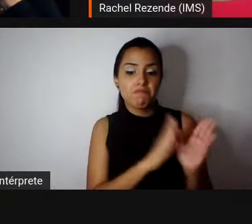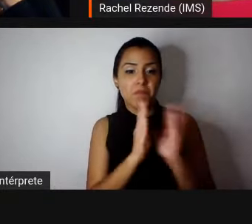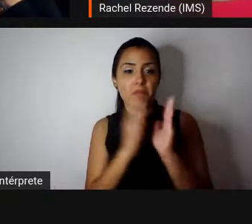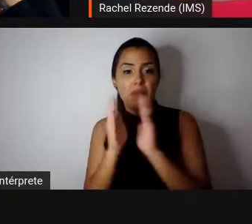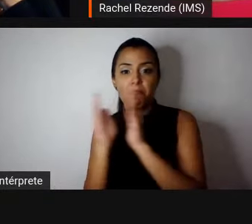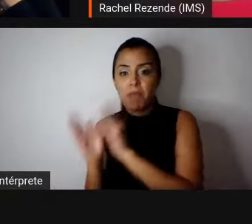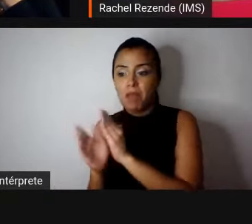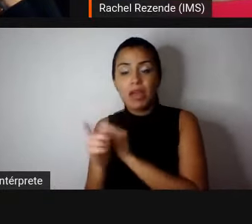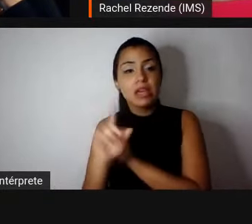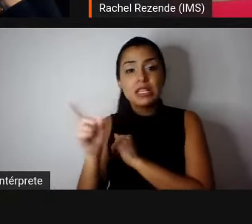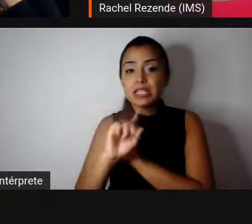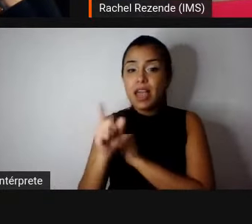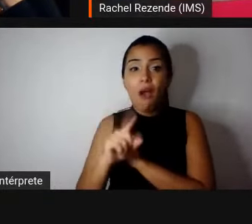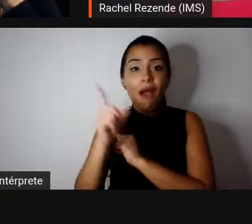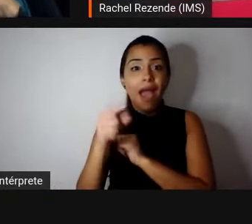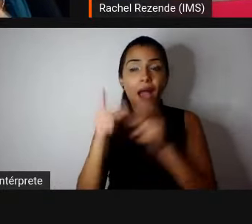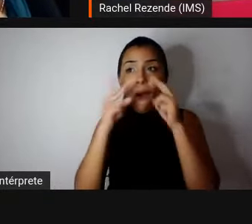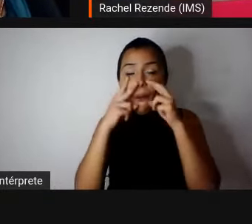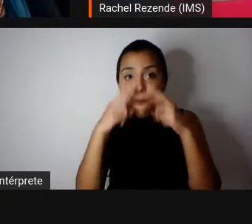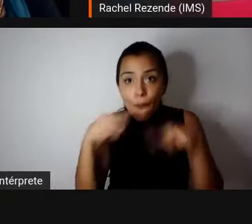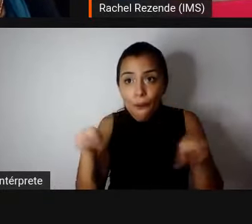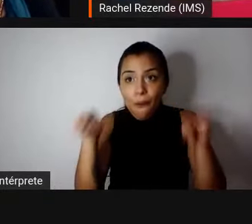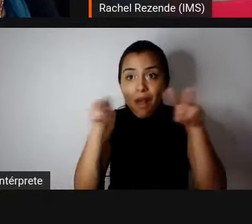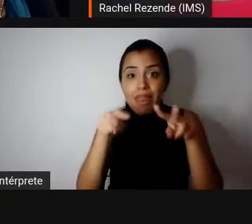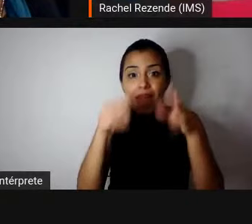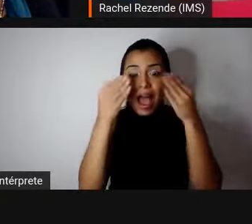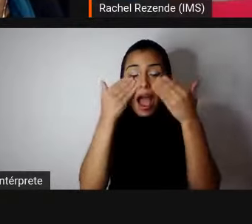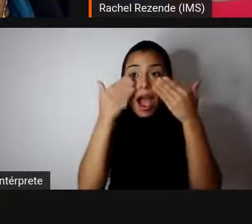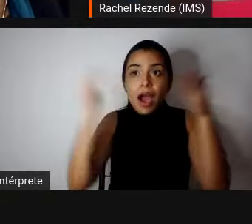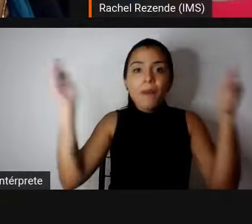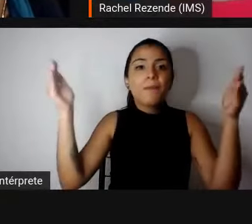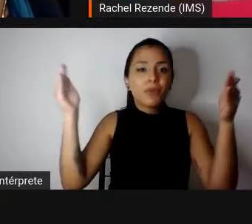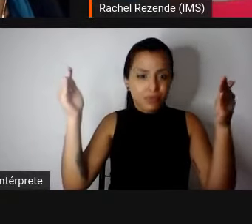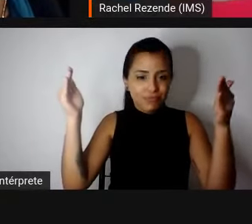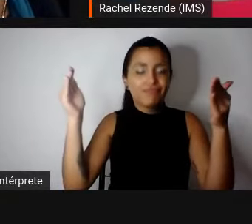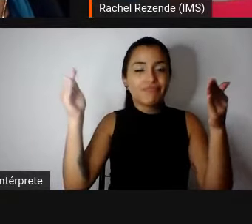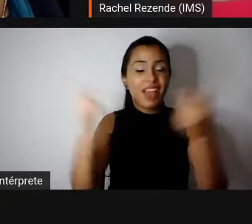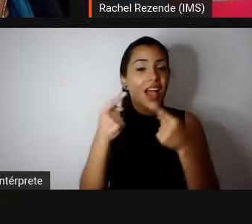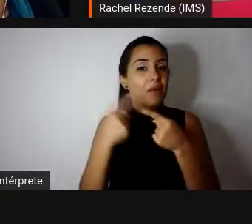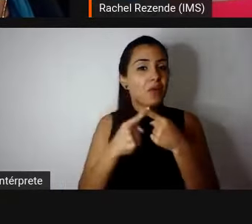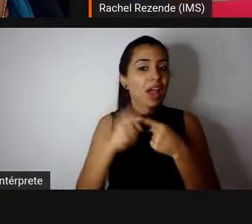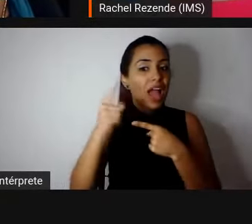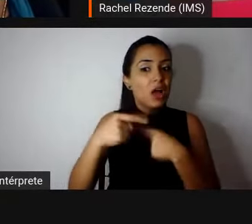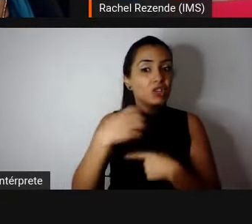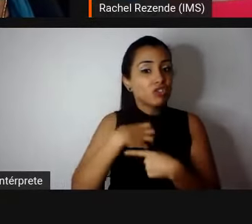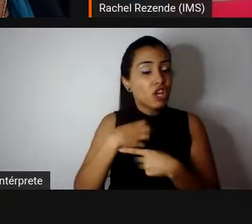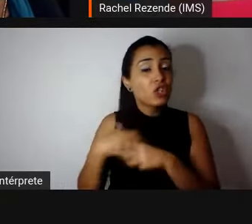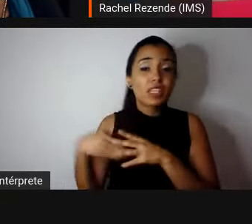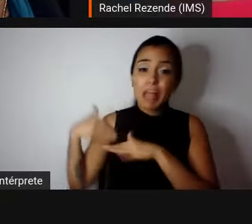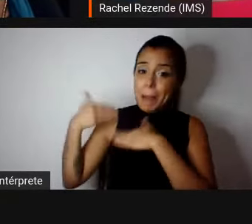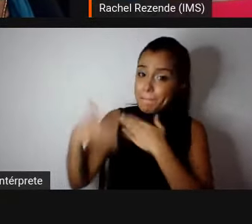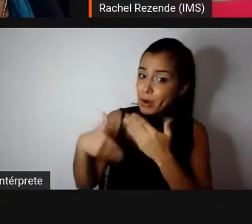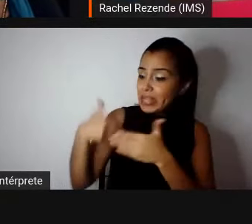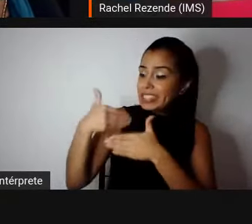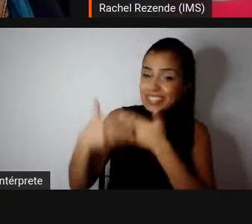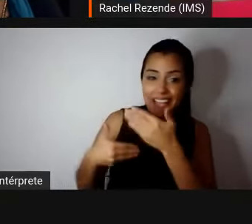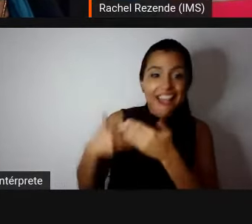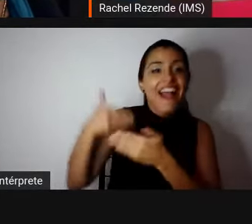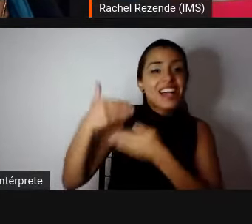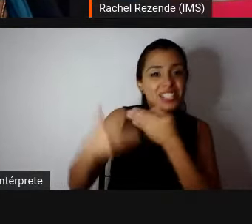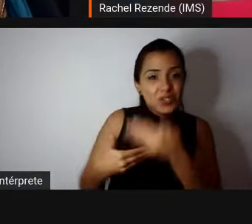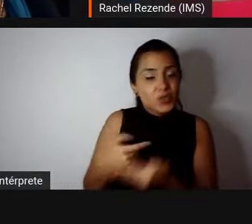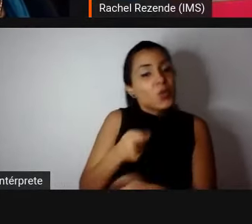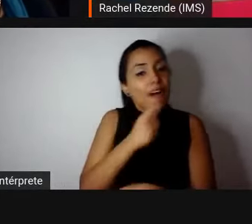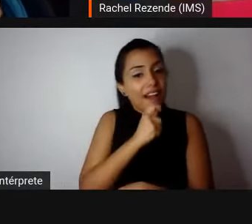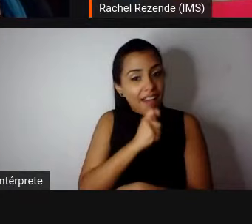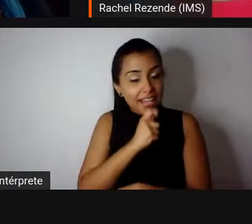sobre tudo que você produziu, mas de forma nenhuma uma retrospectiva, porque tudo aquilo continua em processo, né? E continua em processo,